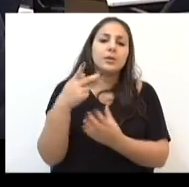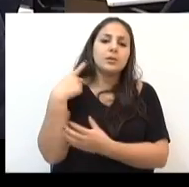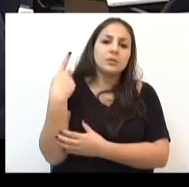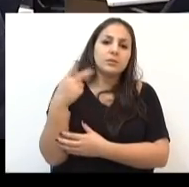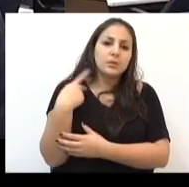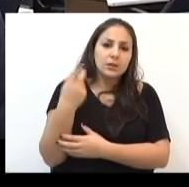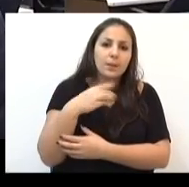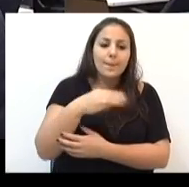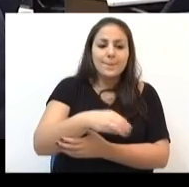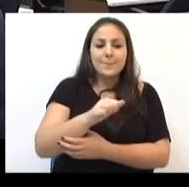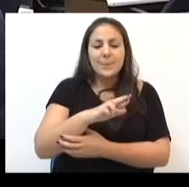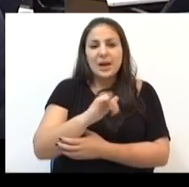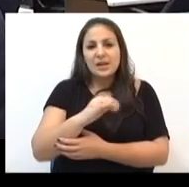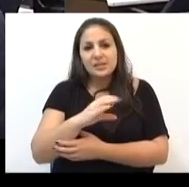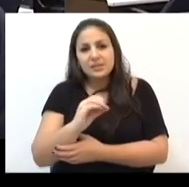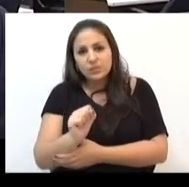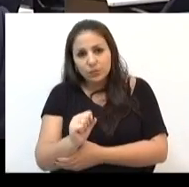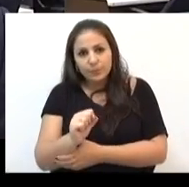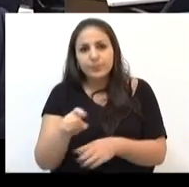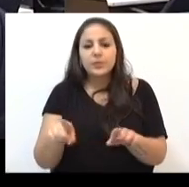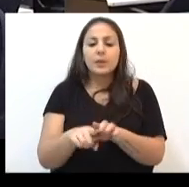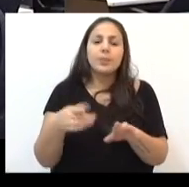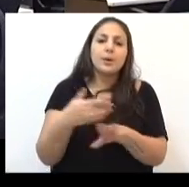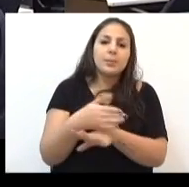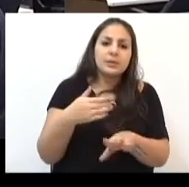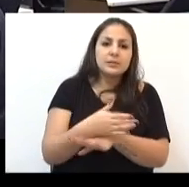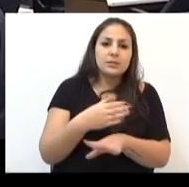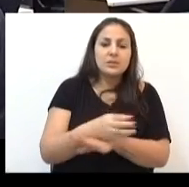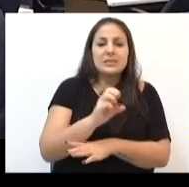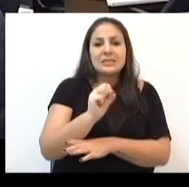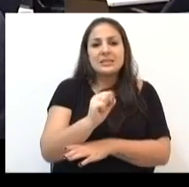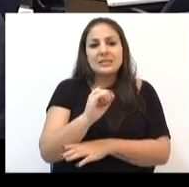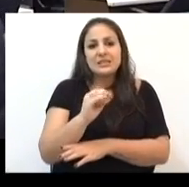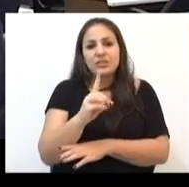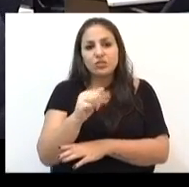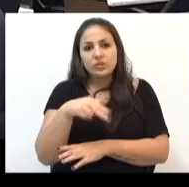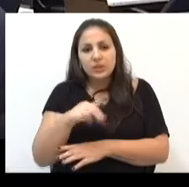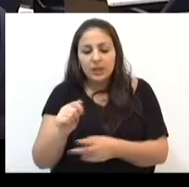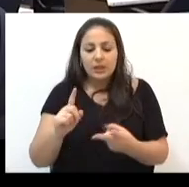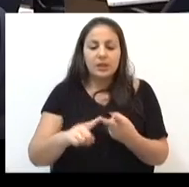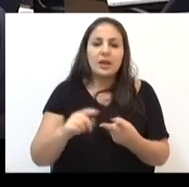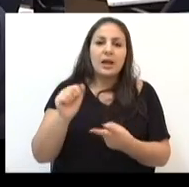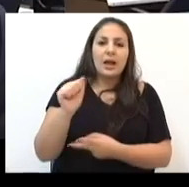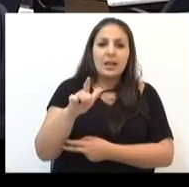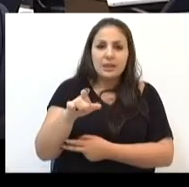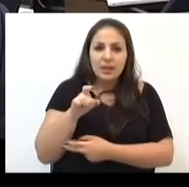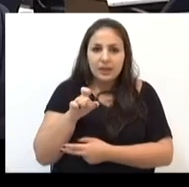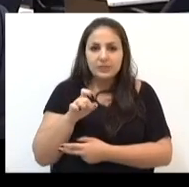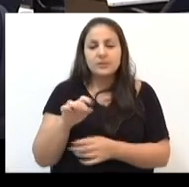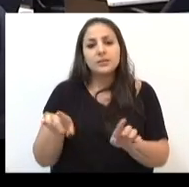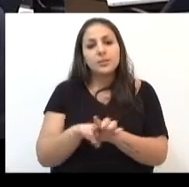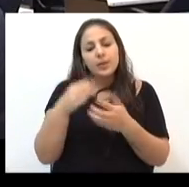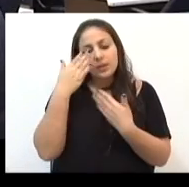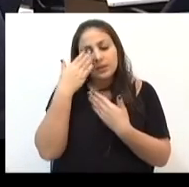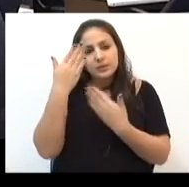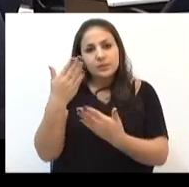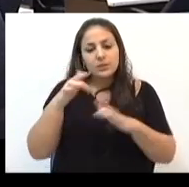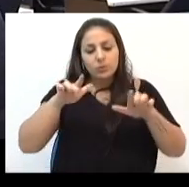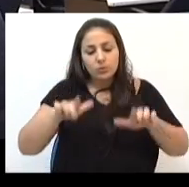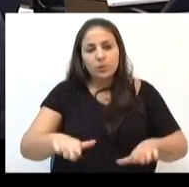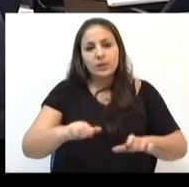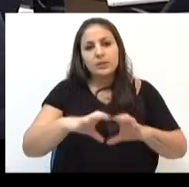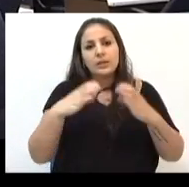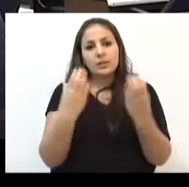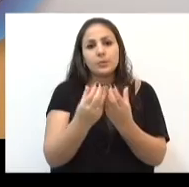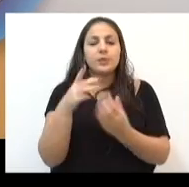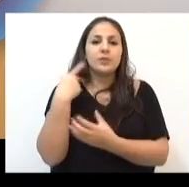vereador Márcio Patucci, da presença do vereador Sidney, do vereador Alex, os 3 estiveram aqui, e agradecer aqui o espaço da Câmara que foi